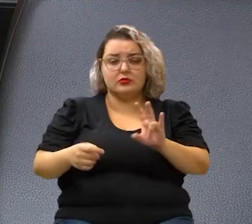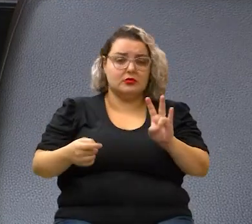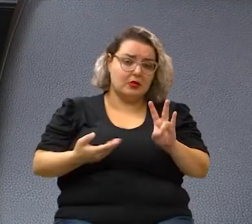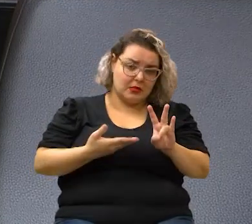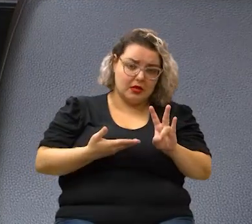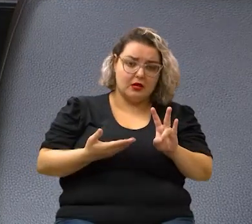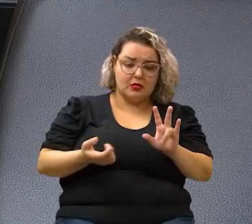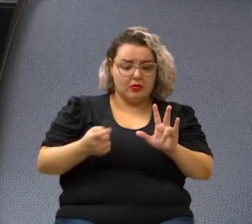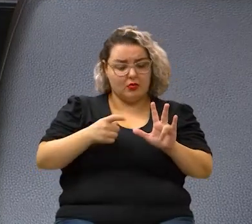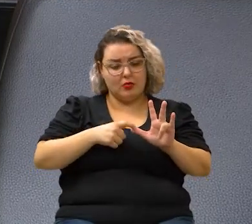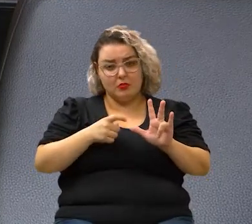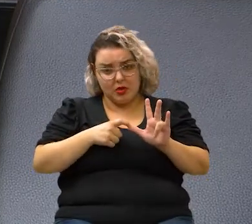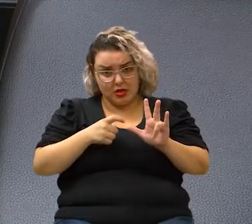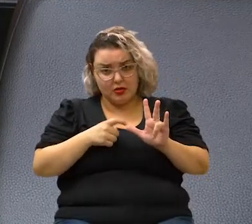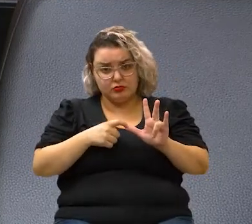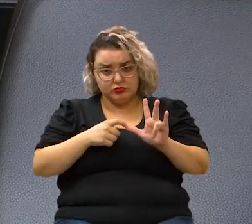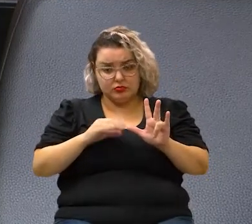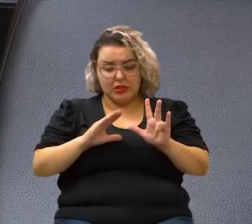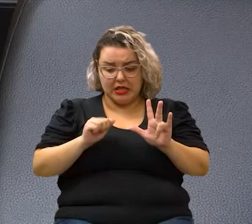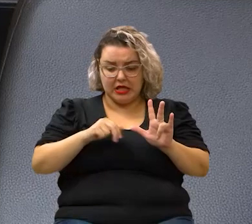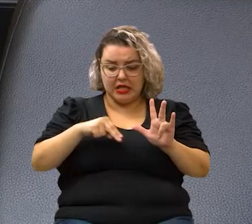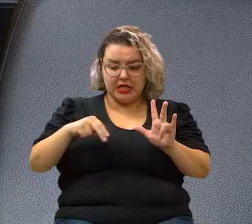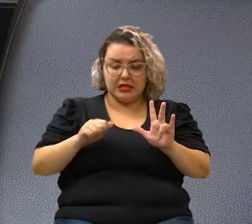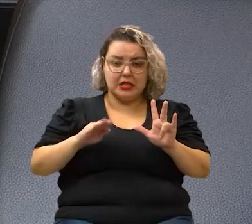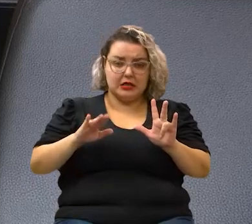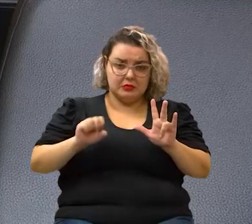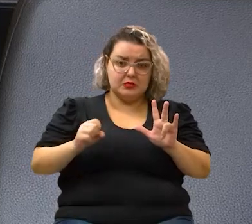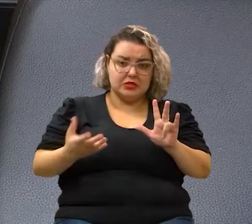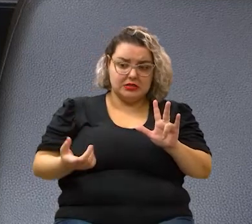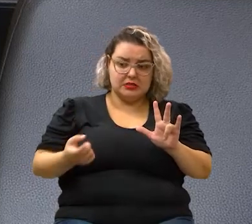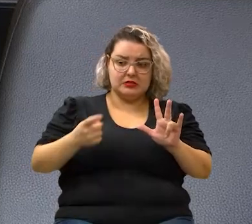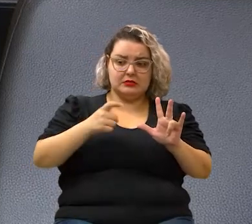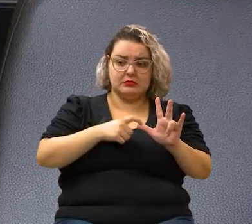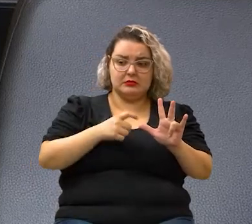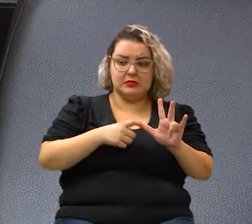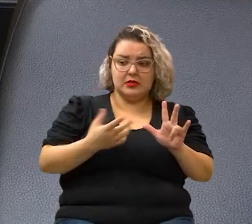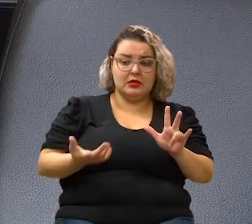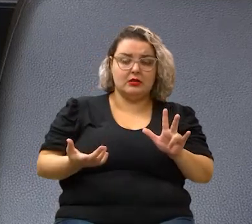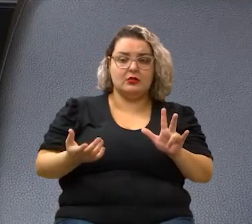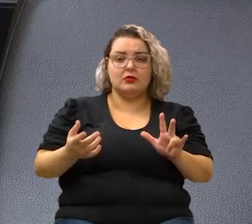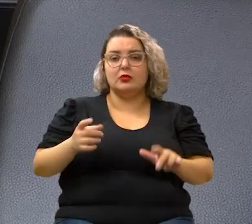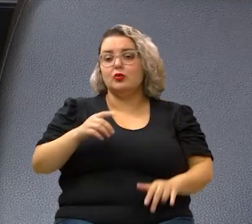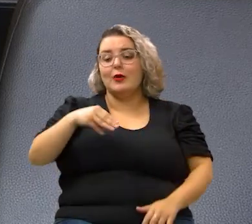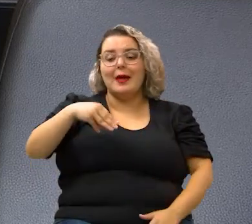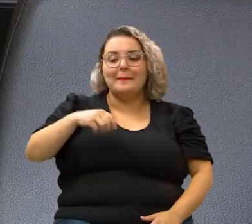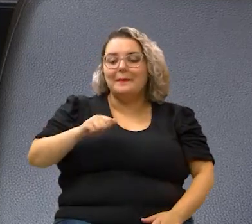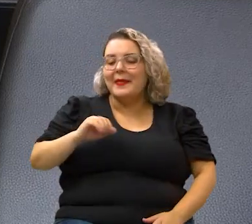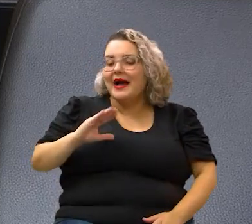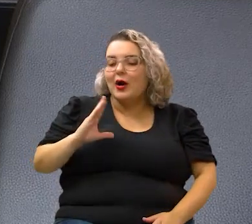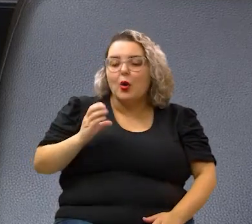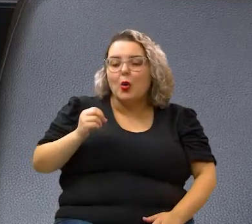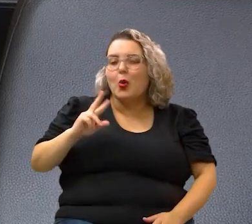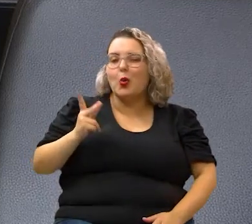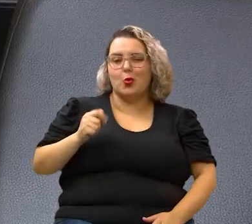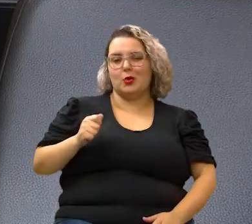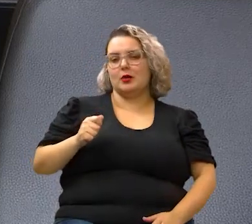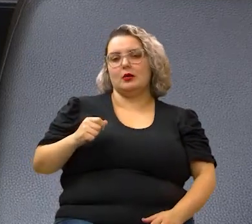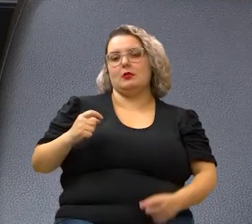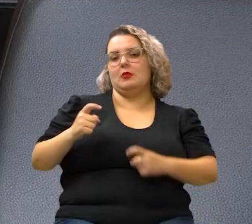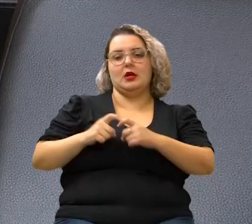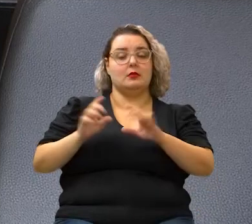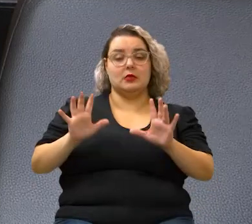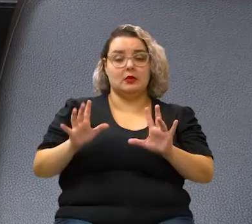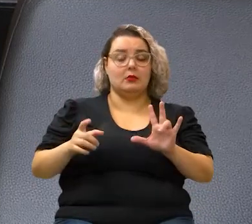maconha. No caso, a maconha medicinal, que é um nome pejorativo, maconha medicinal, na verdade não existe maconha